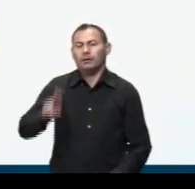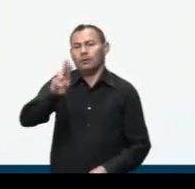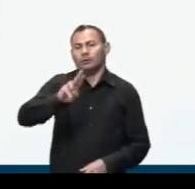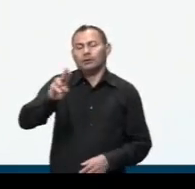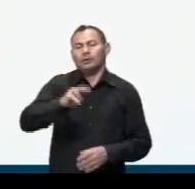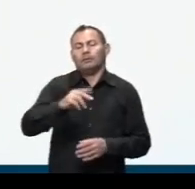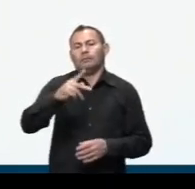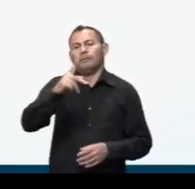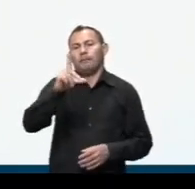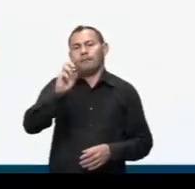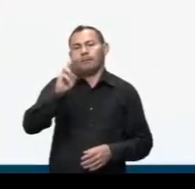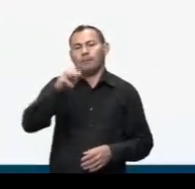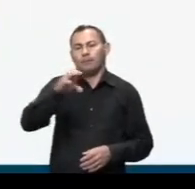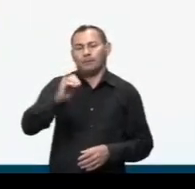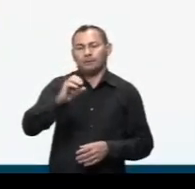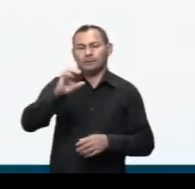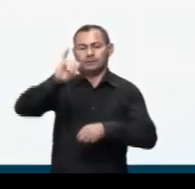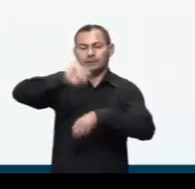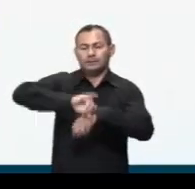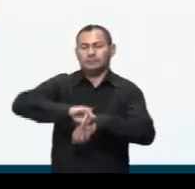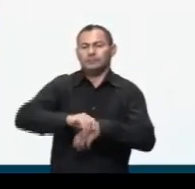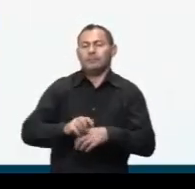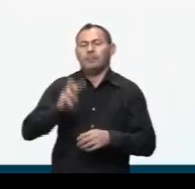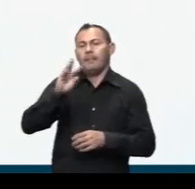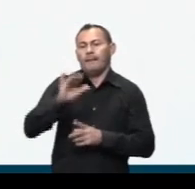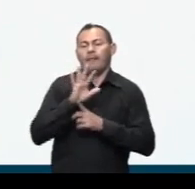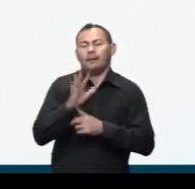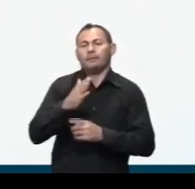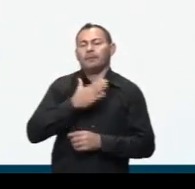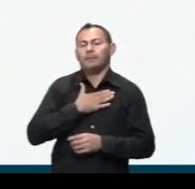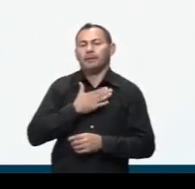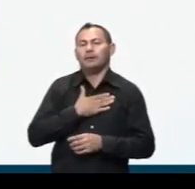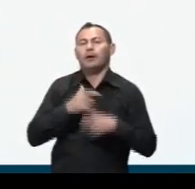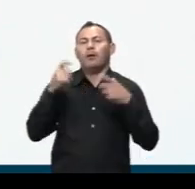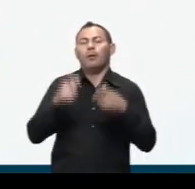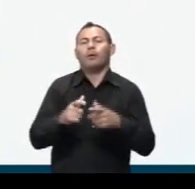um prumo de centro e esse prumo vai indicar para mim